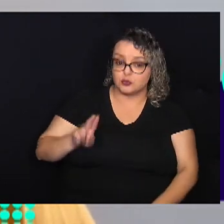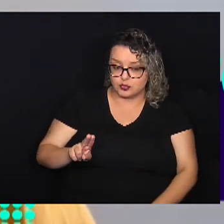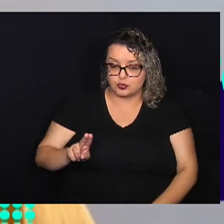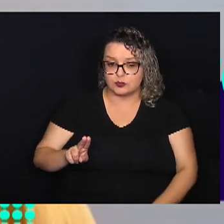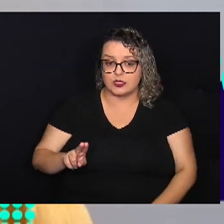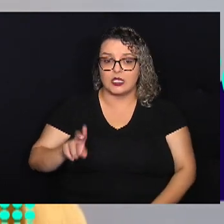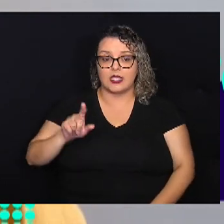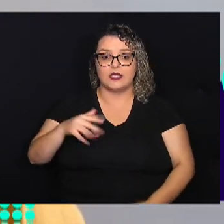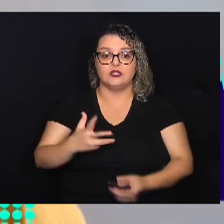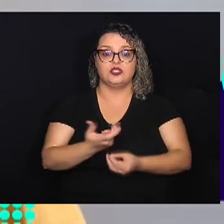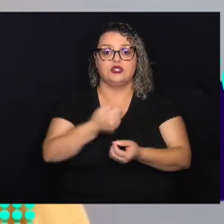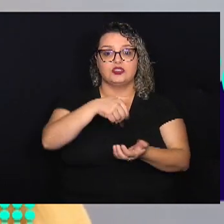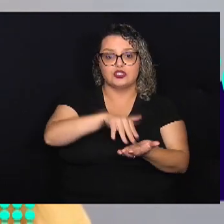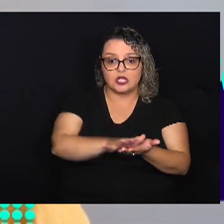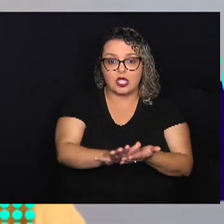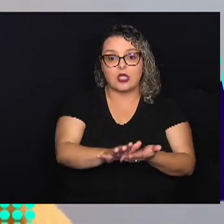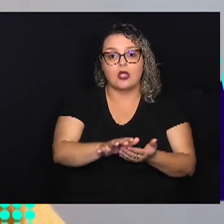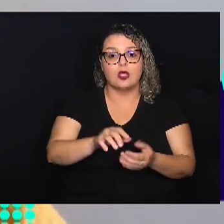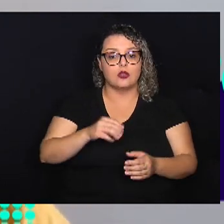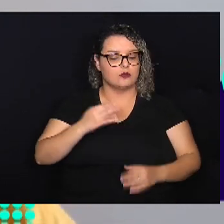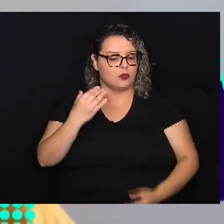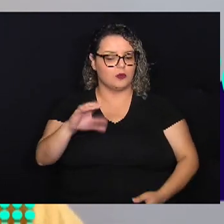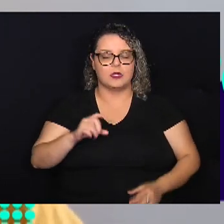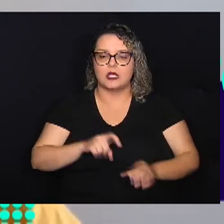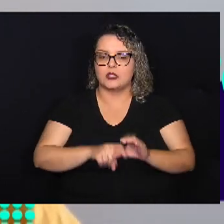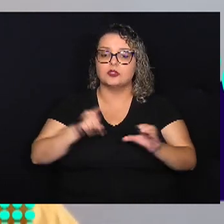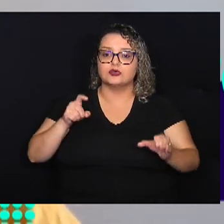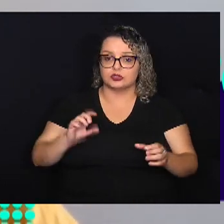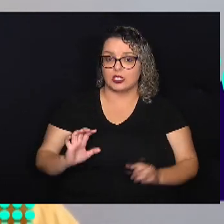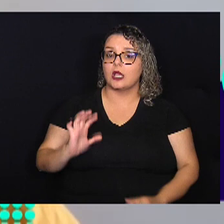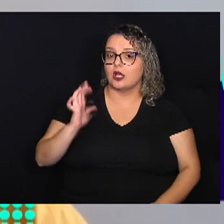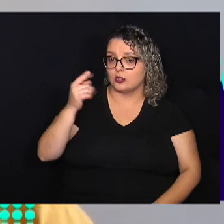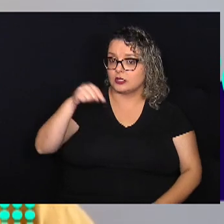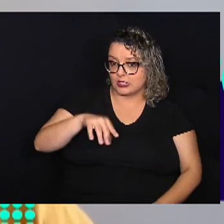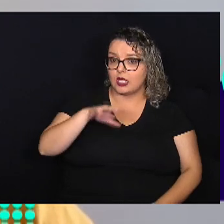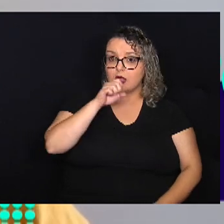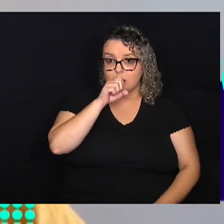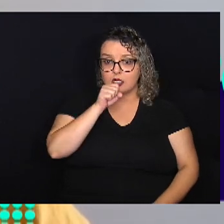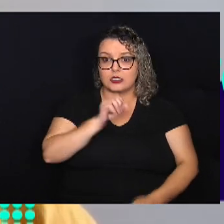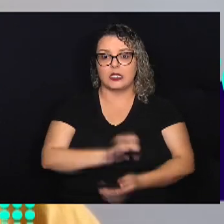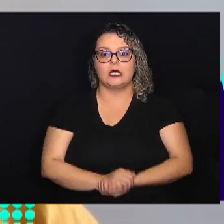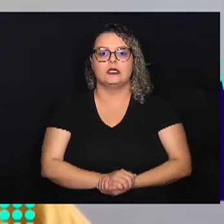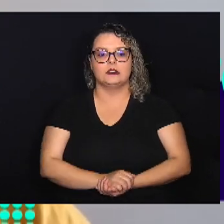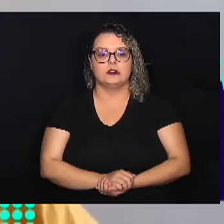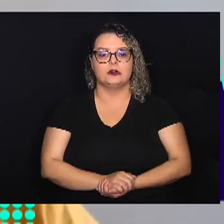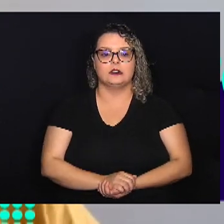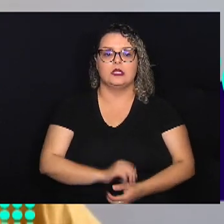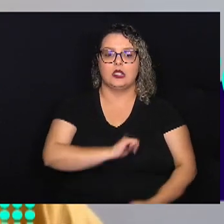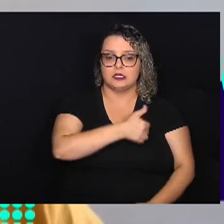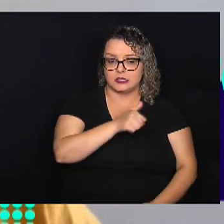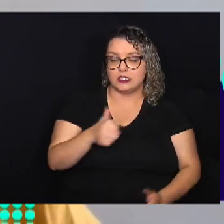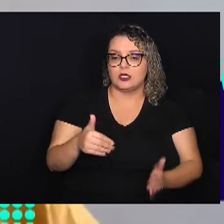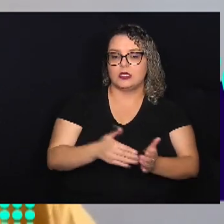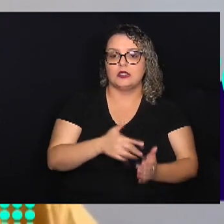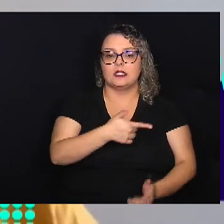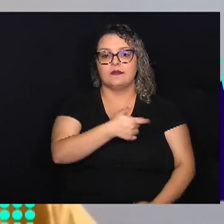impressa e publicações independentes que acontece agora, nesse sábado, das 11 às 21